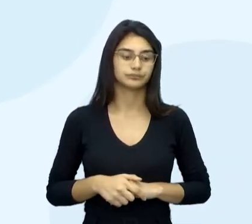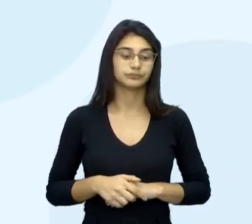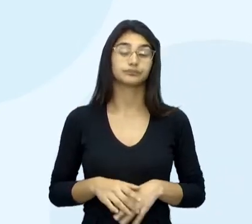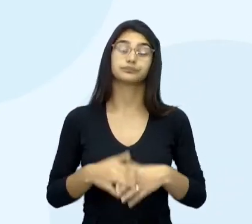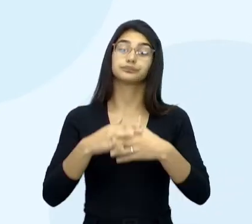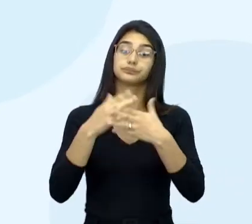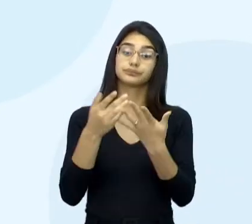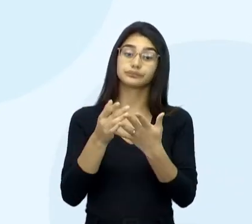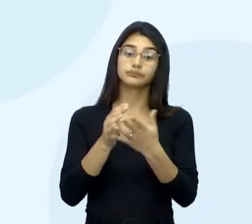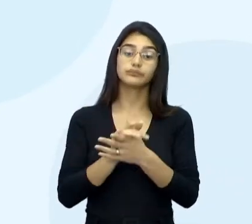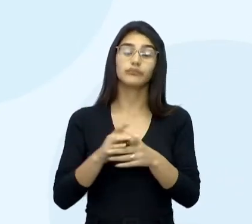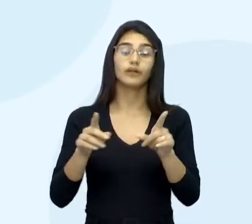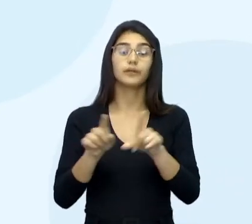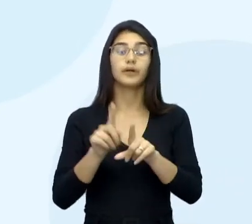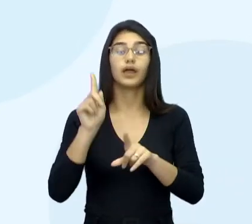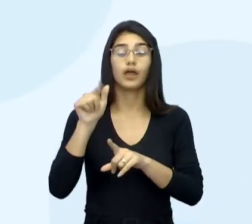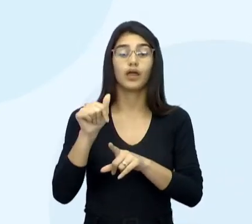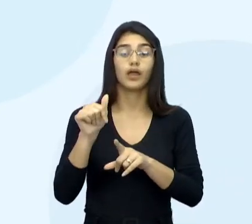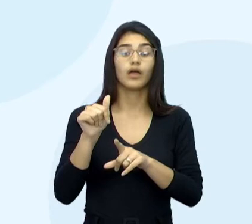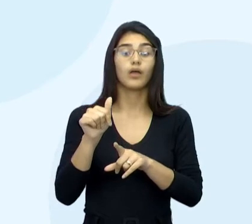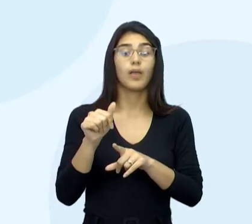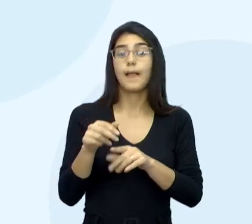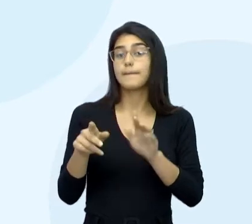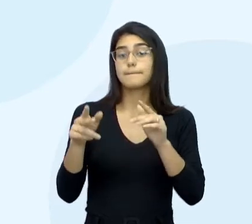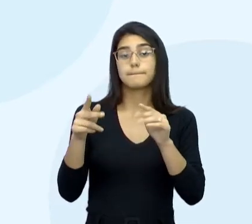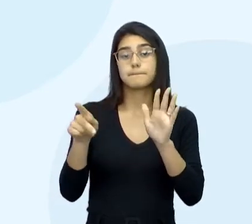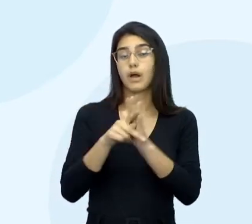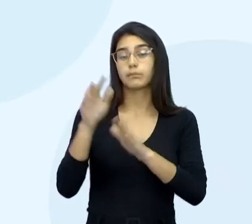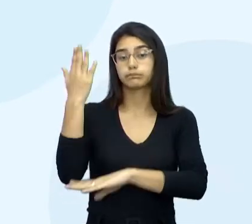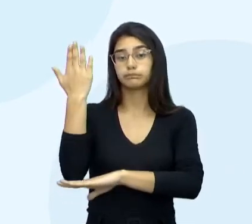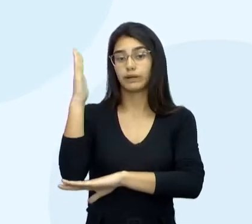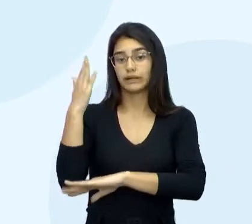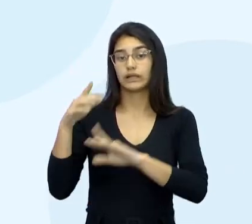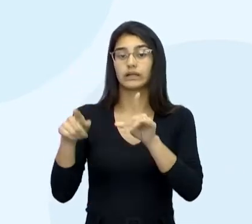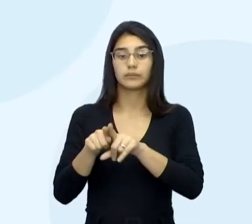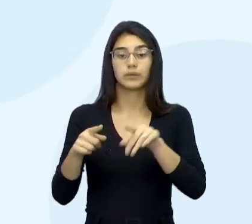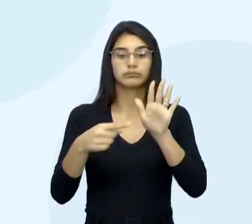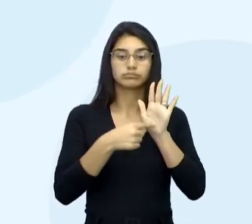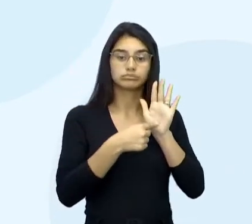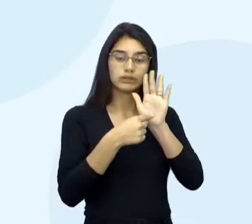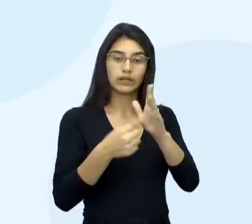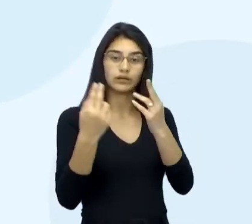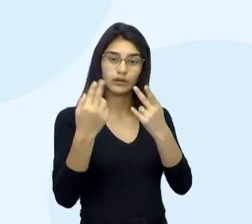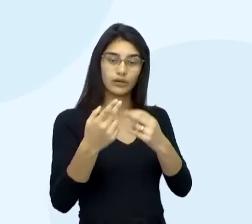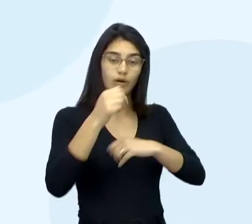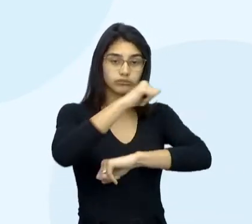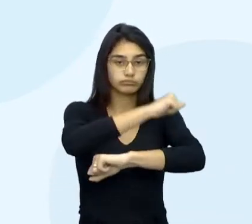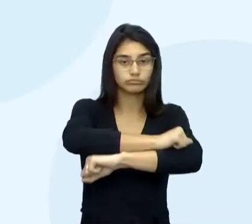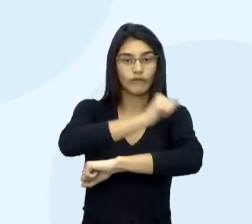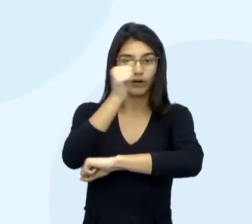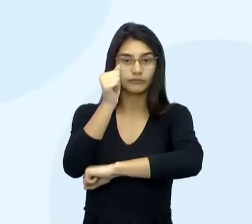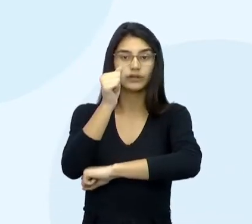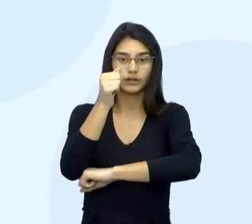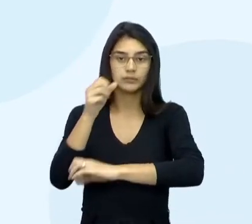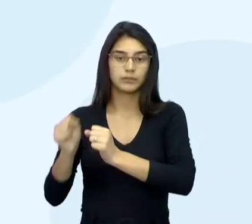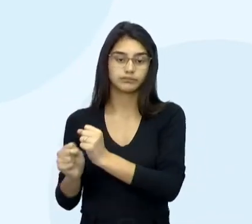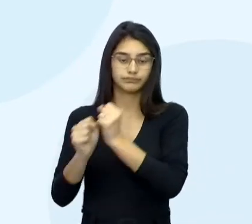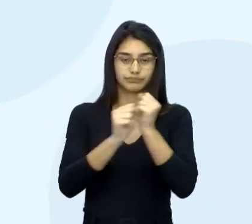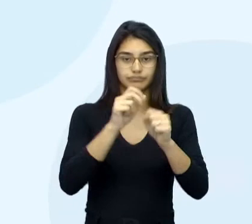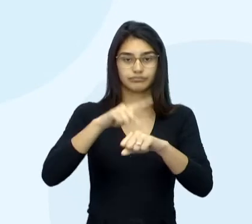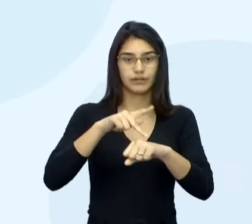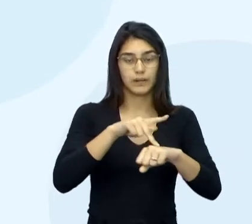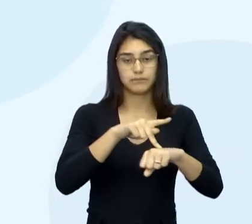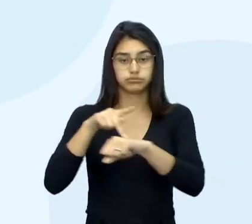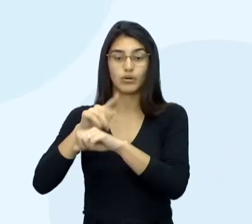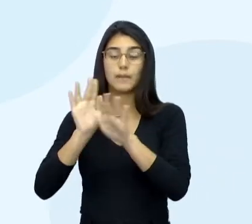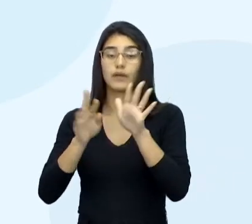de contas, a lança ali nada mais é do que um pedaço de madeira também, apontado da mesma forma que a alavanca para deslocar lá uma pedra. Só